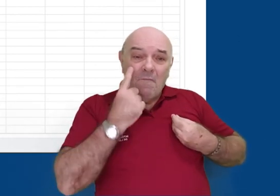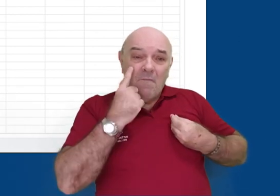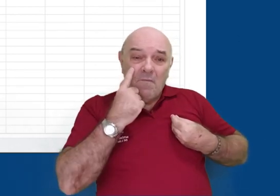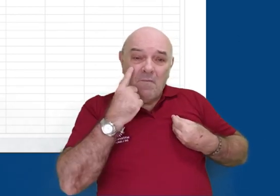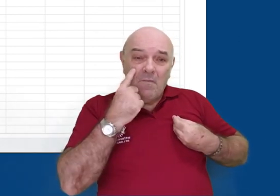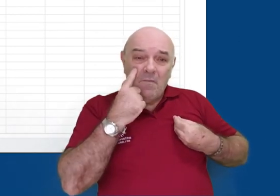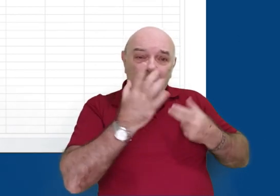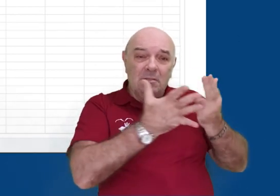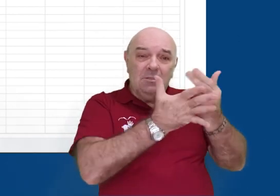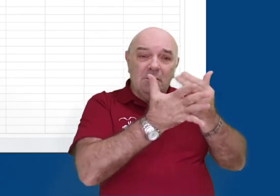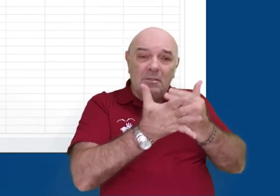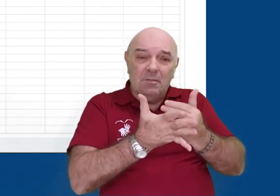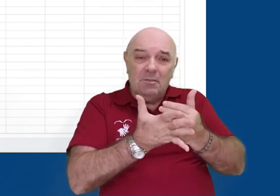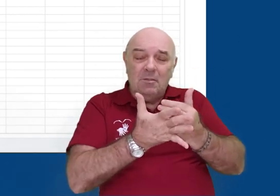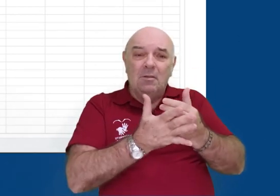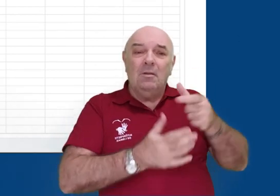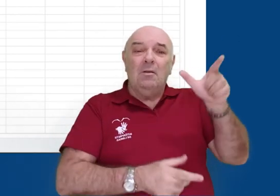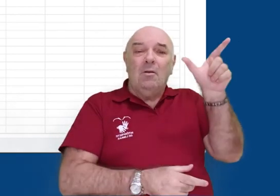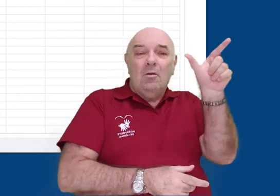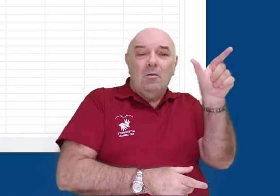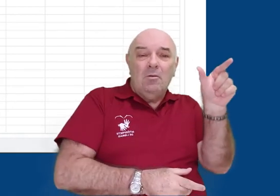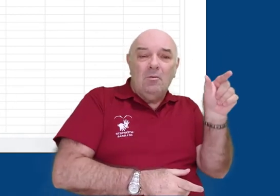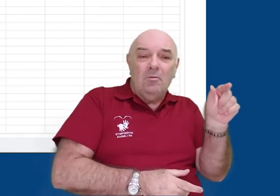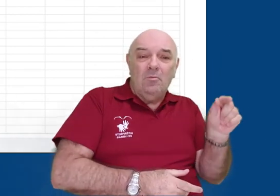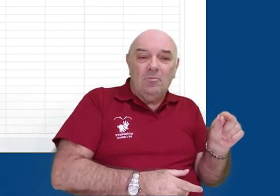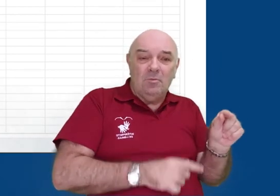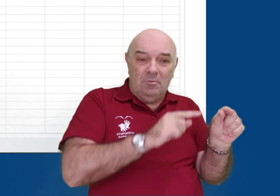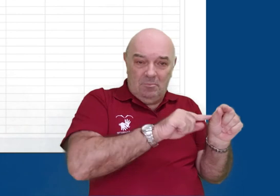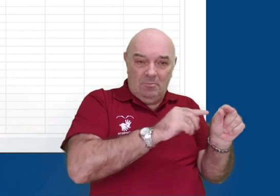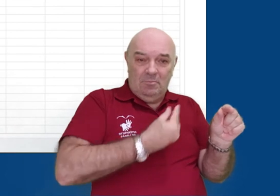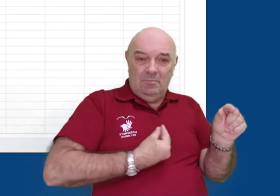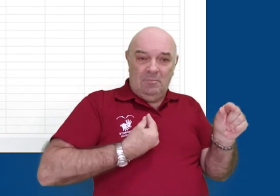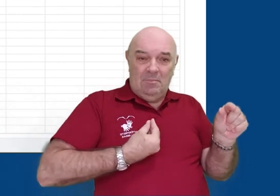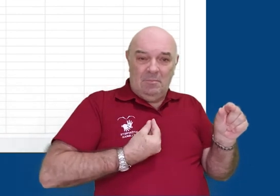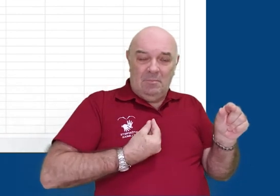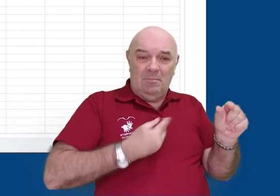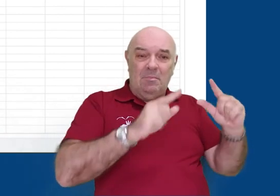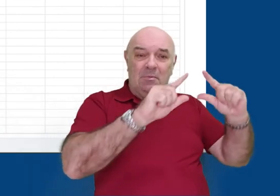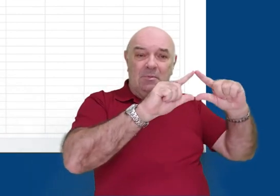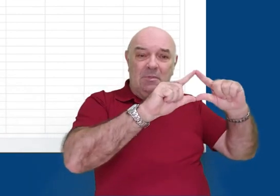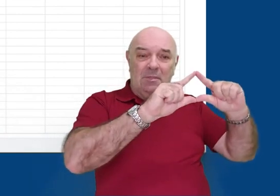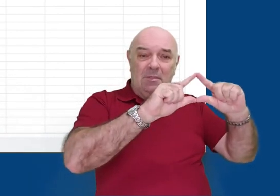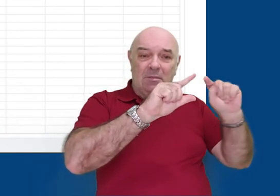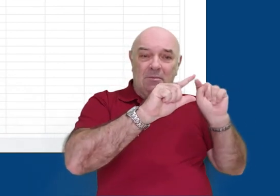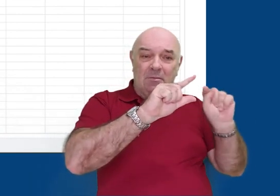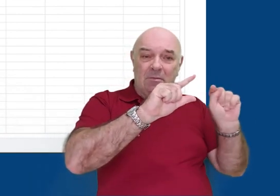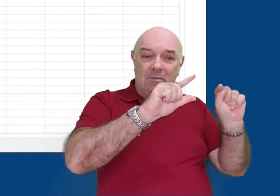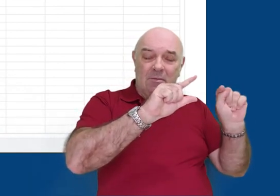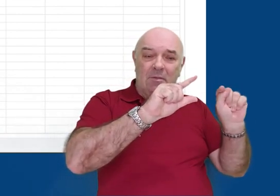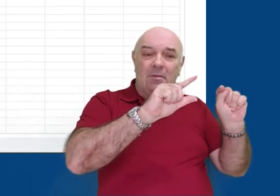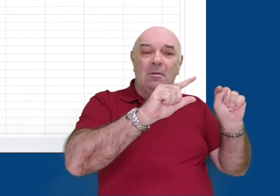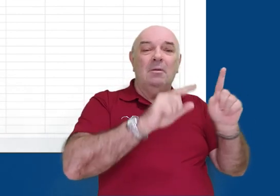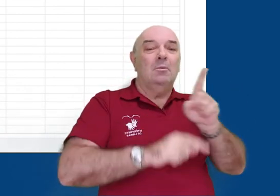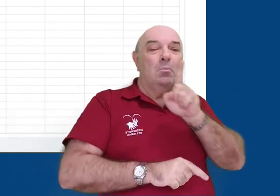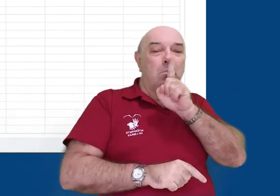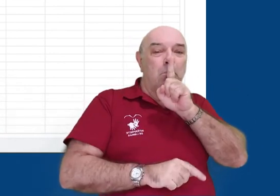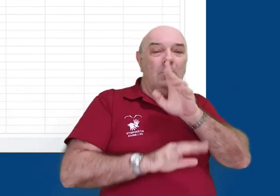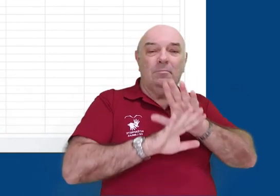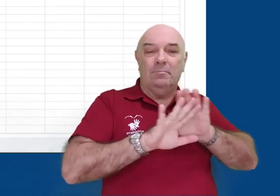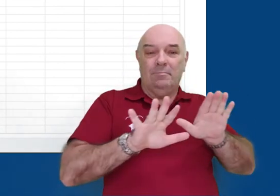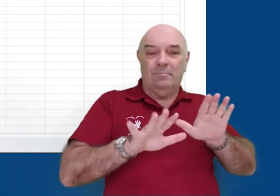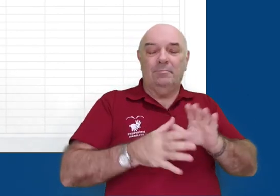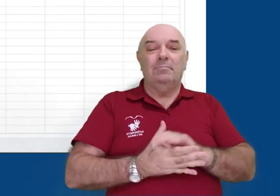só para saber se algum filtro ainda ativo repare no ícone os filtros ativos ficam com esse pequeno funil fios